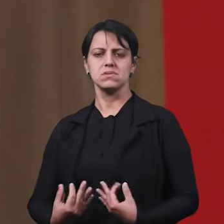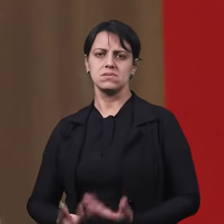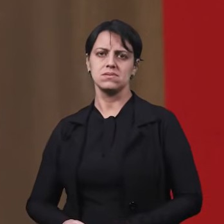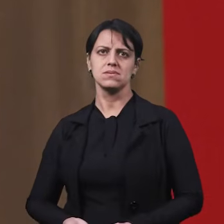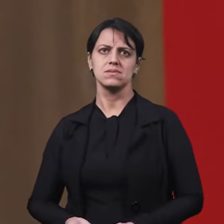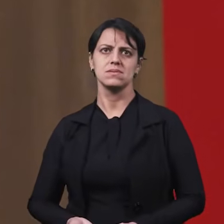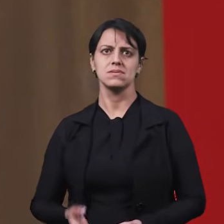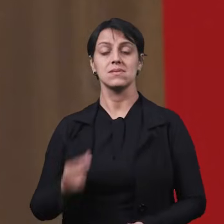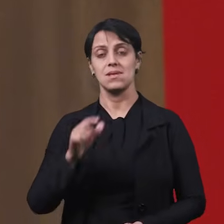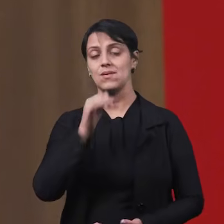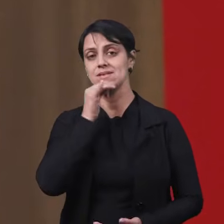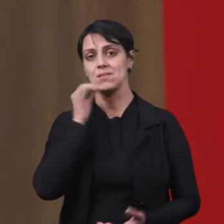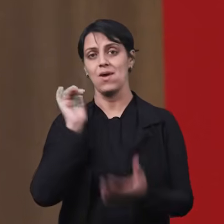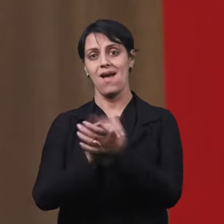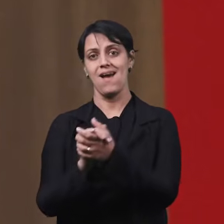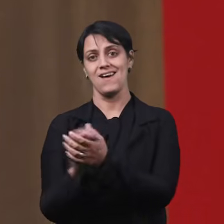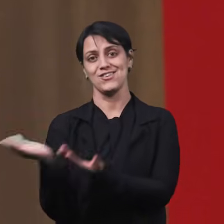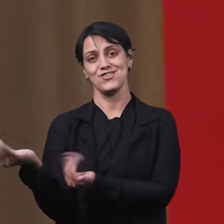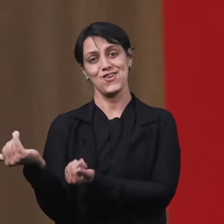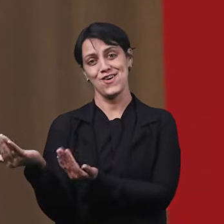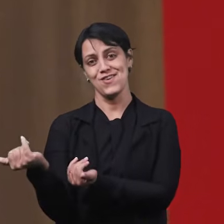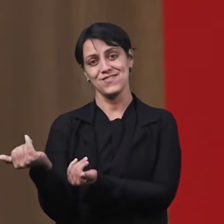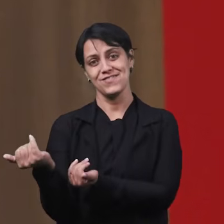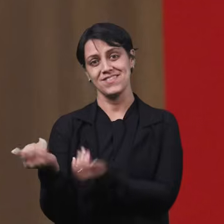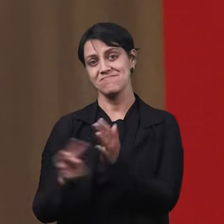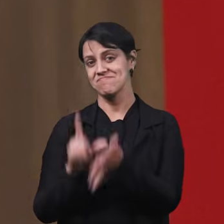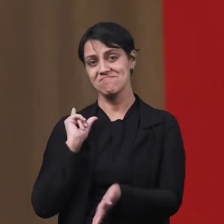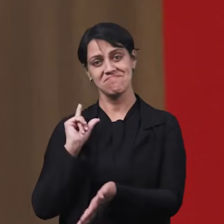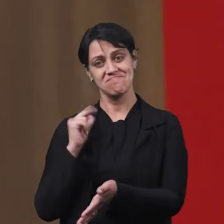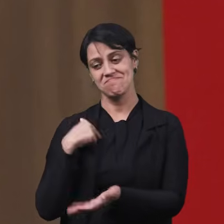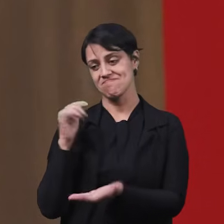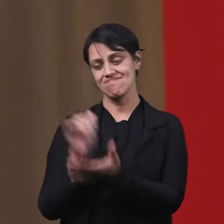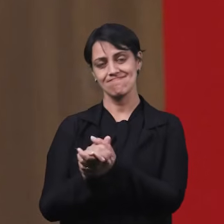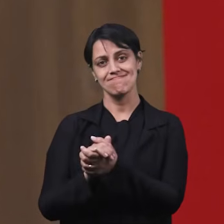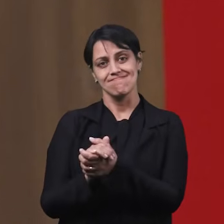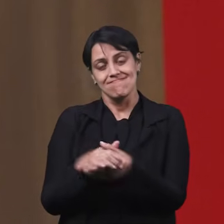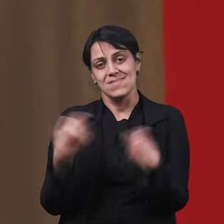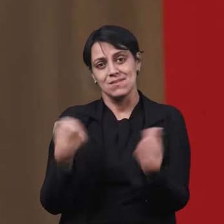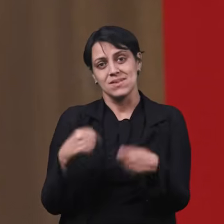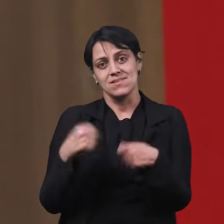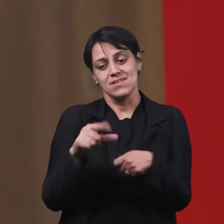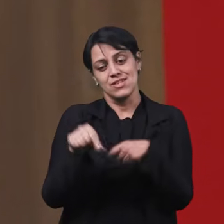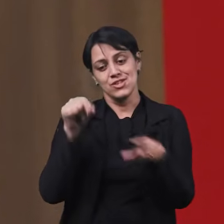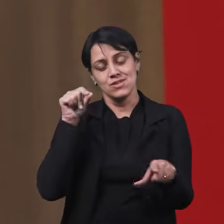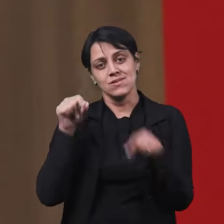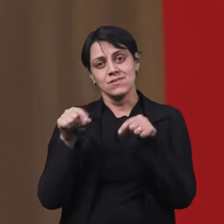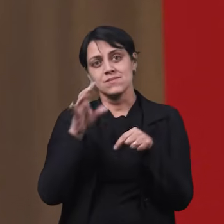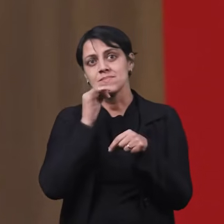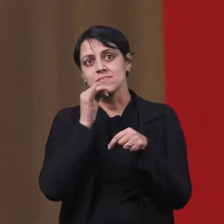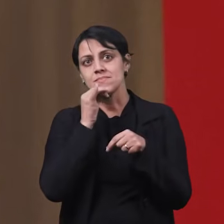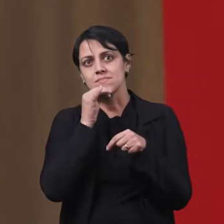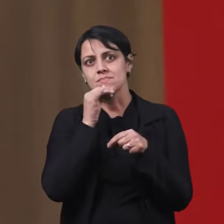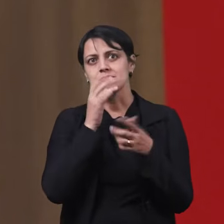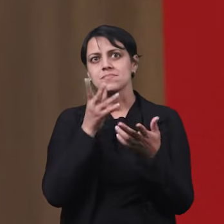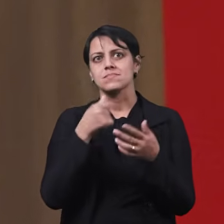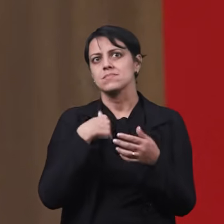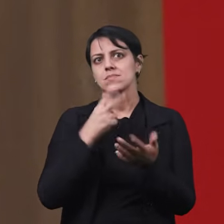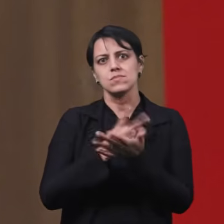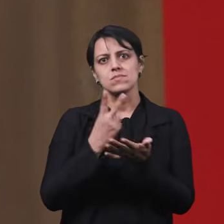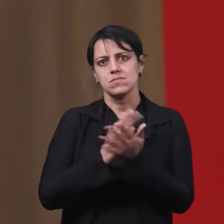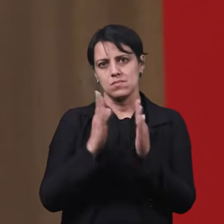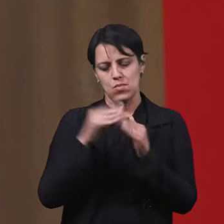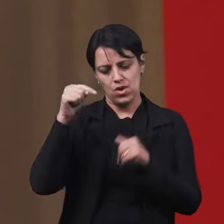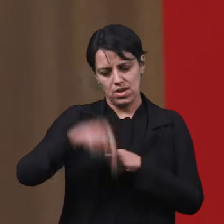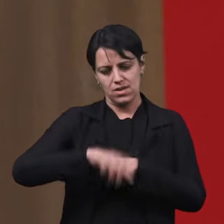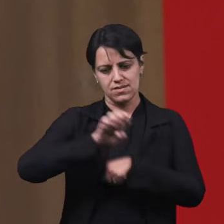assim, casei muito cedo. E muito cedo tive que fazer escolhas, inclusive de mudar de morar. Sempre morei aqui nesse estado,